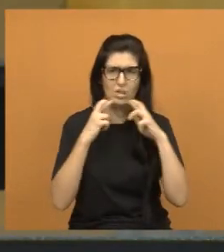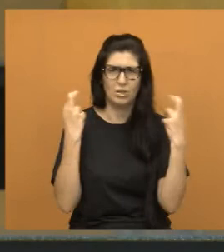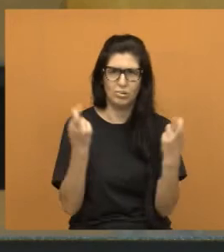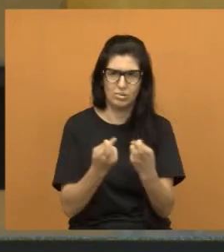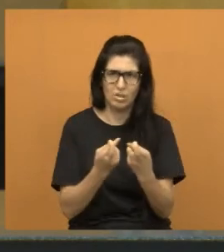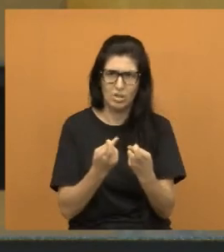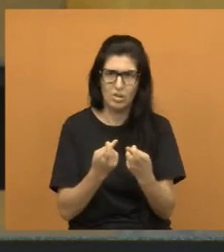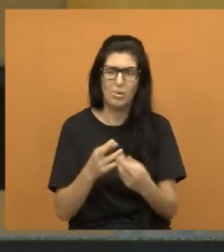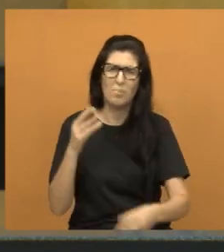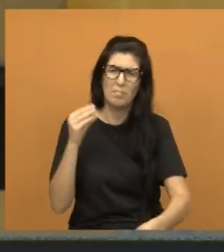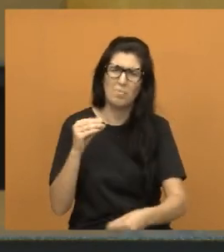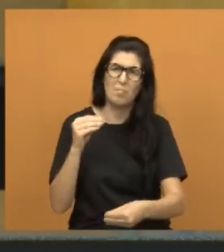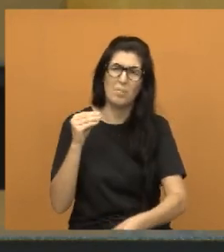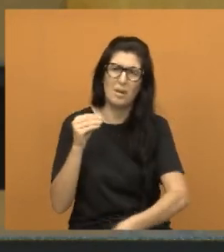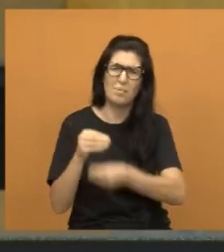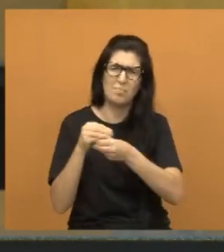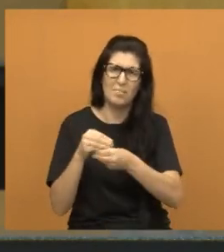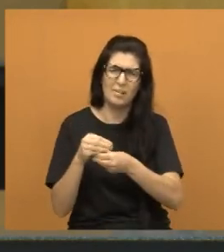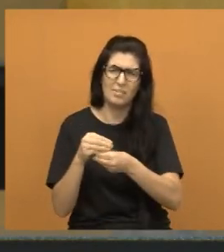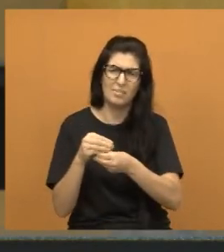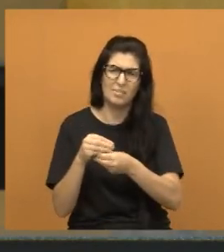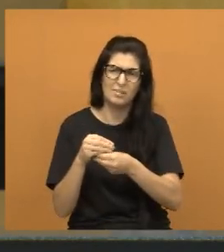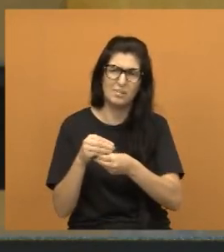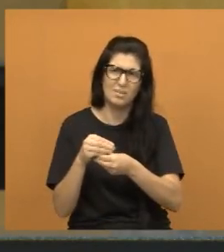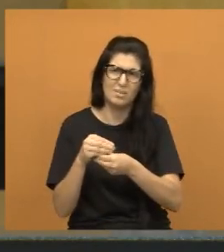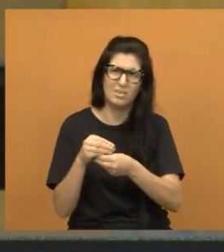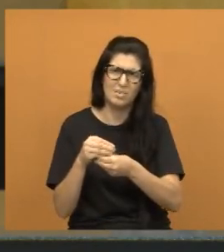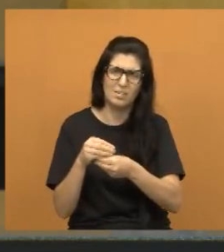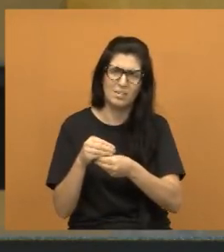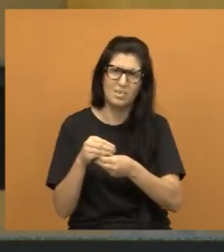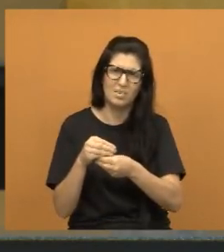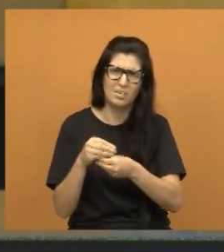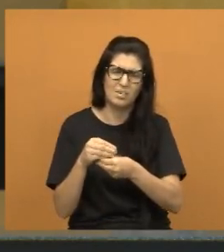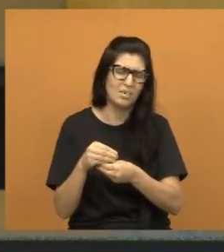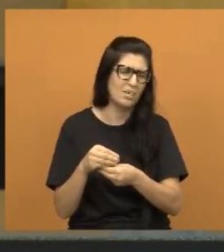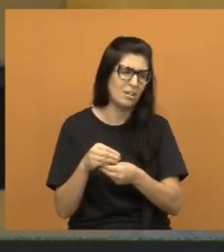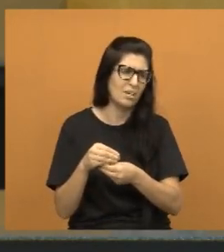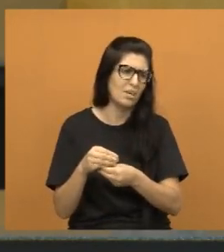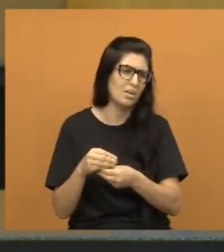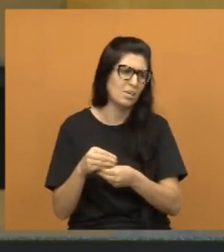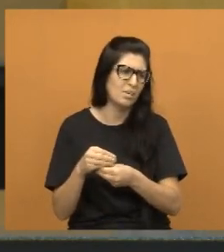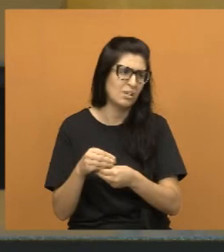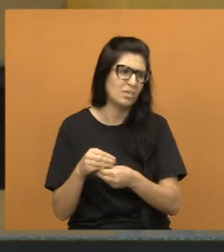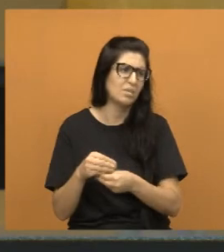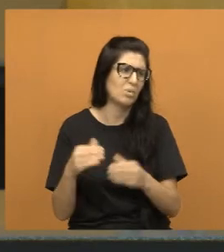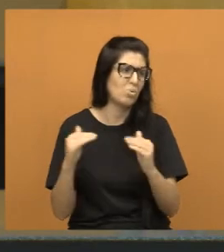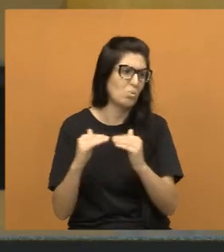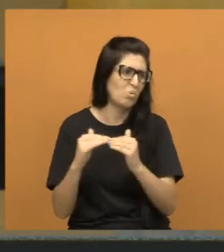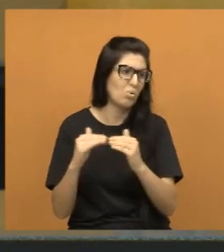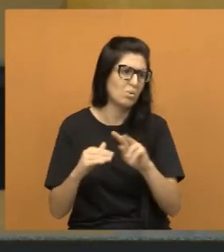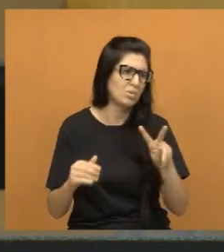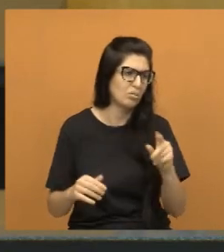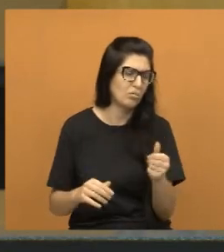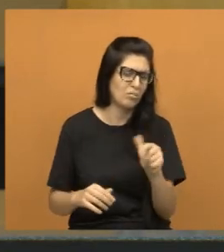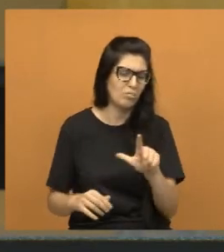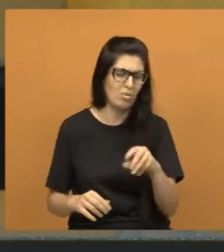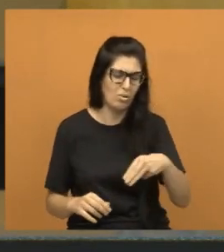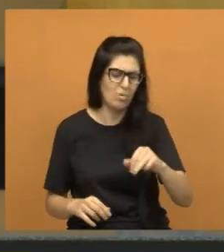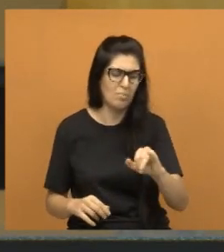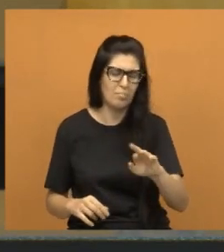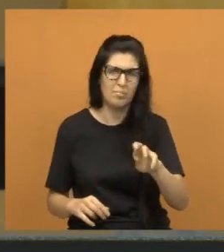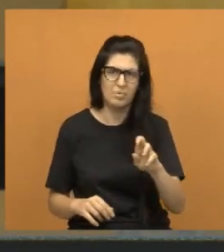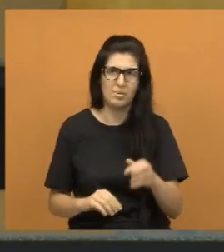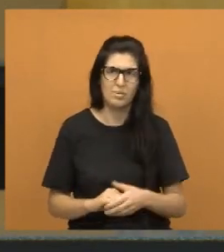para fazer uma emenda sobre a exposição da fala do vereador Valmir e demais. Estão colocando em votação os que